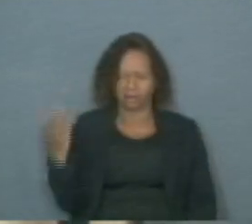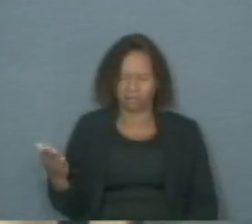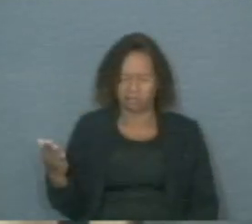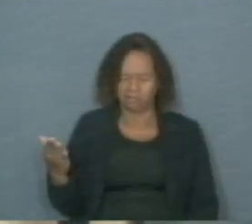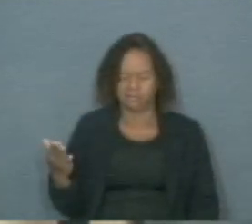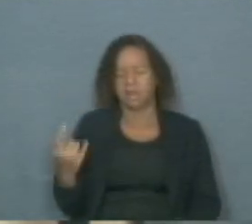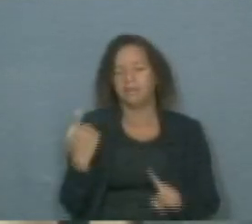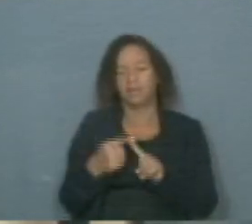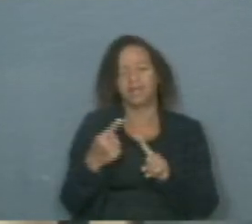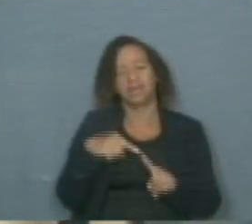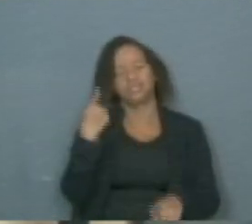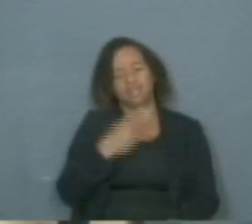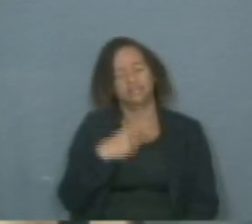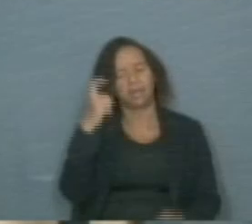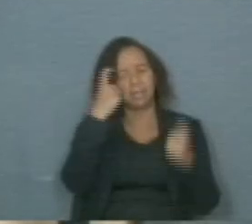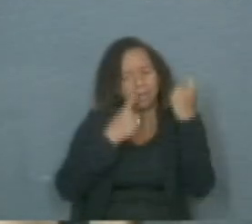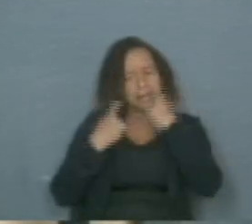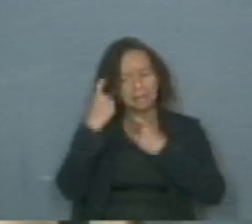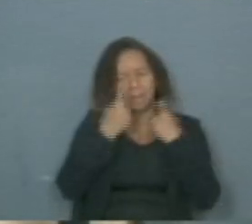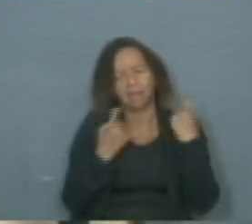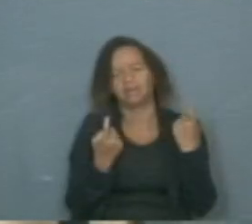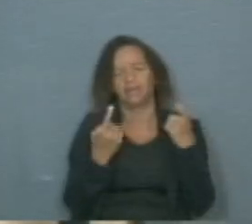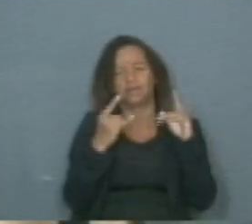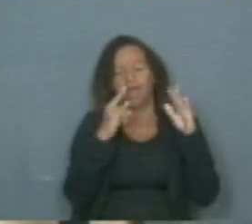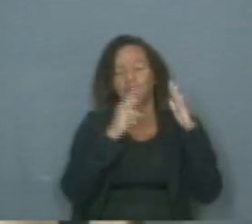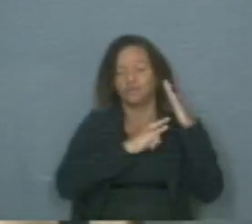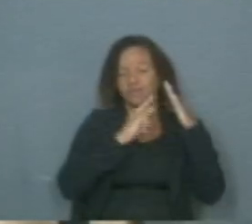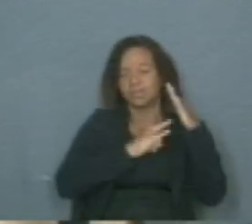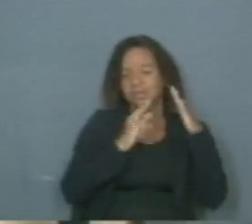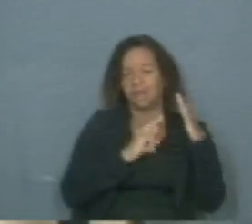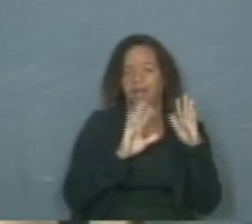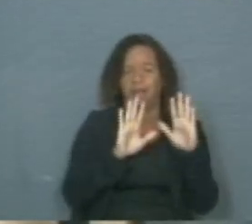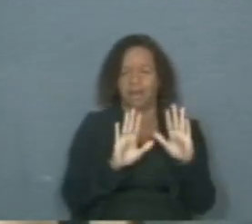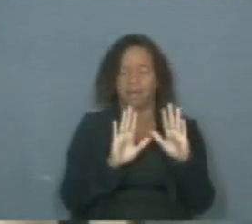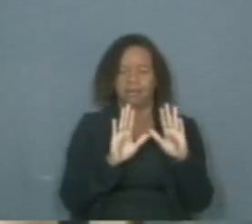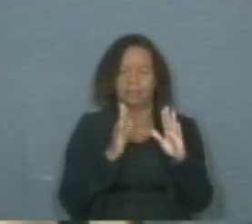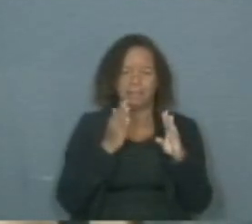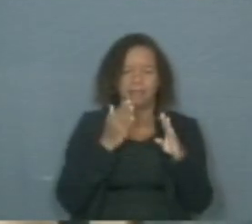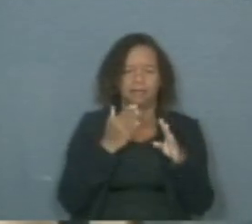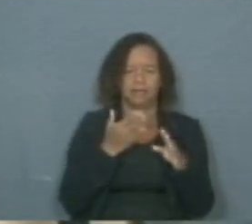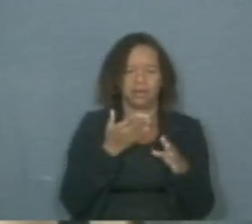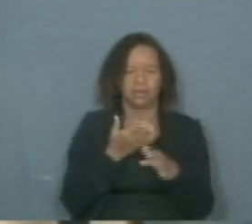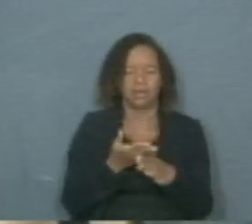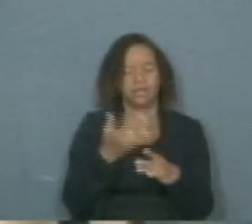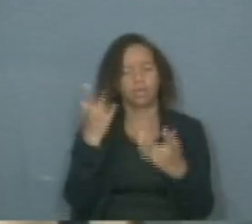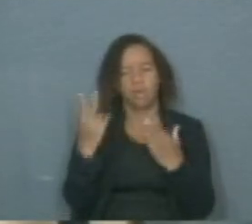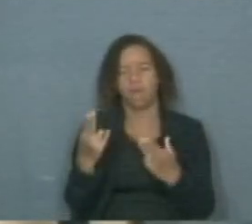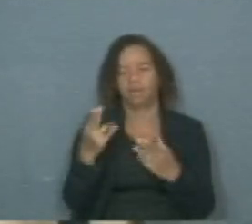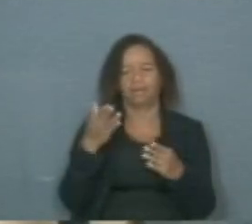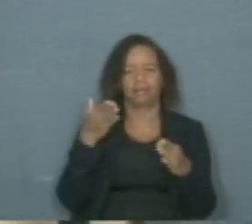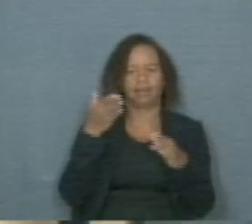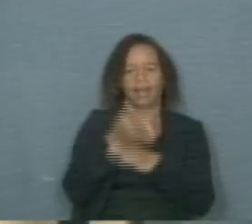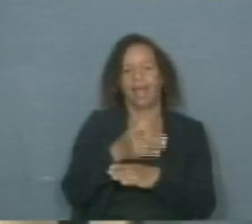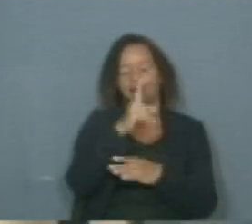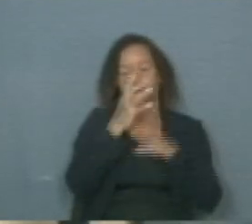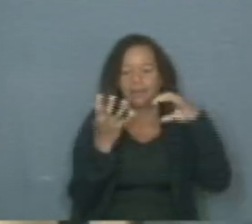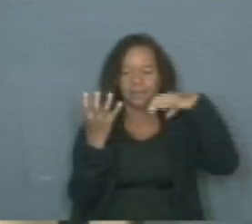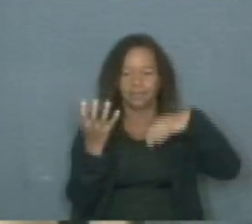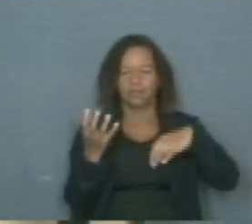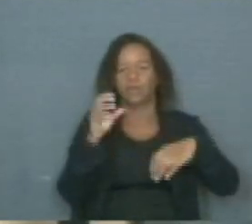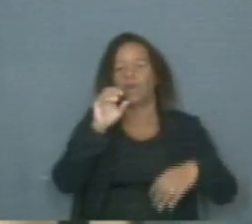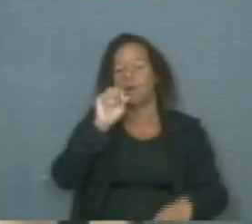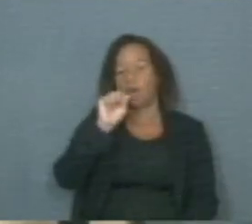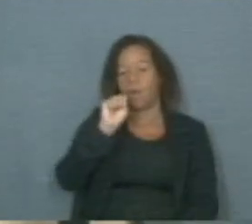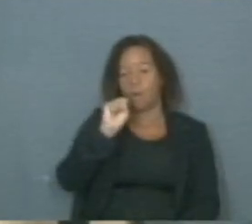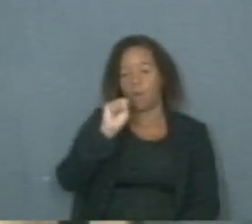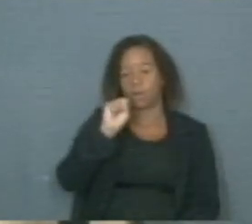entendeu? Porque a gente fica preocupado as instituições ser atacada como foi atacada no dia 8 de janeiro de 2023. E é